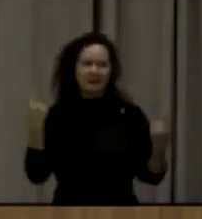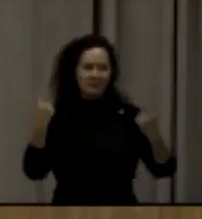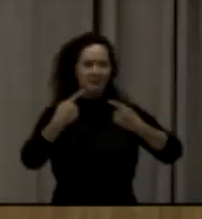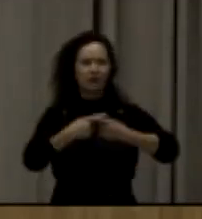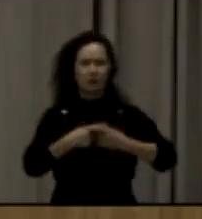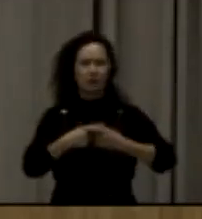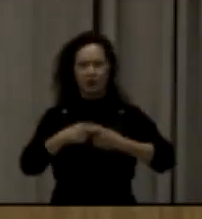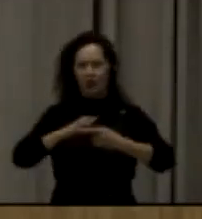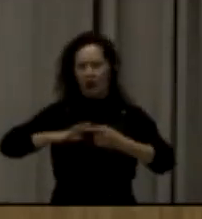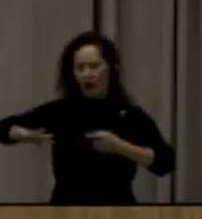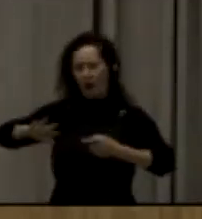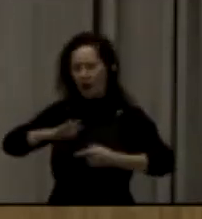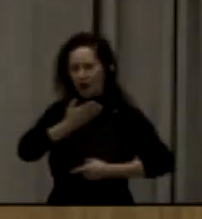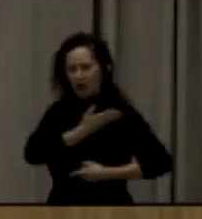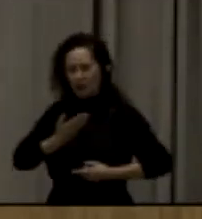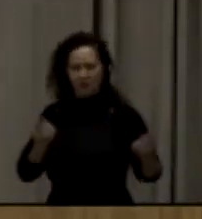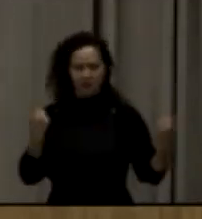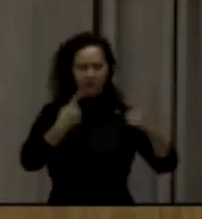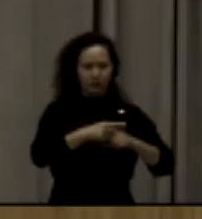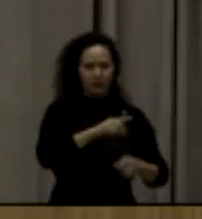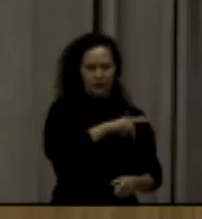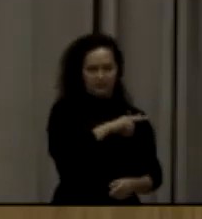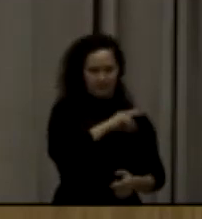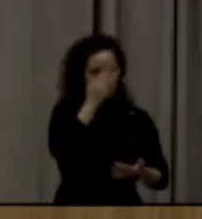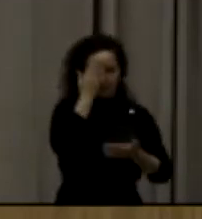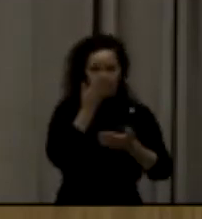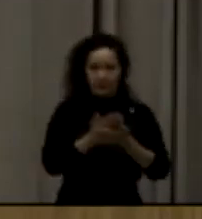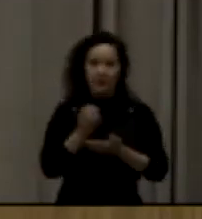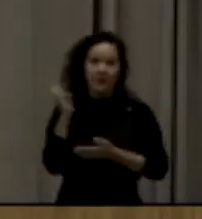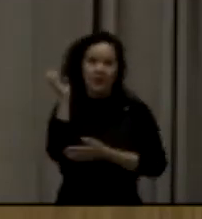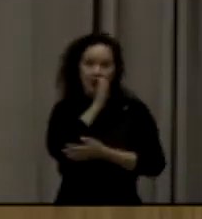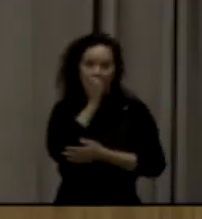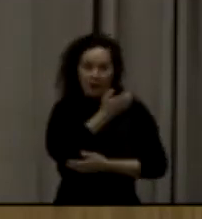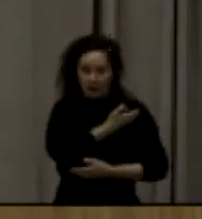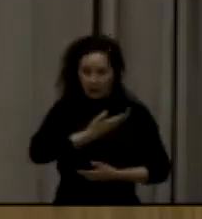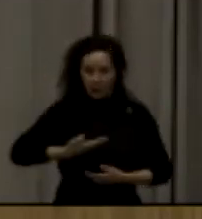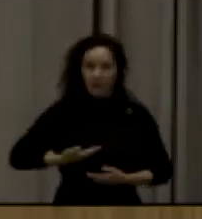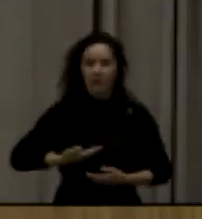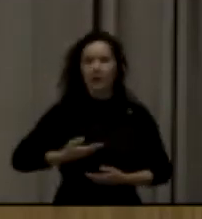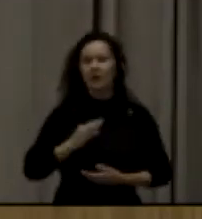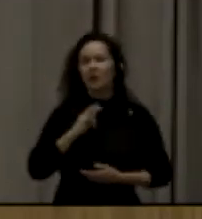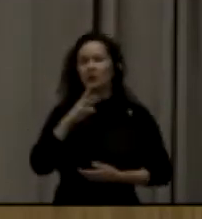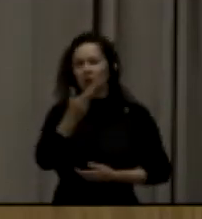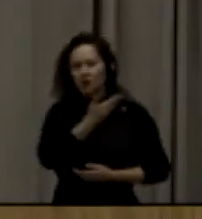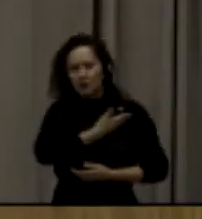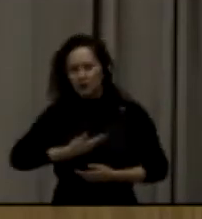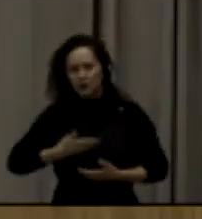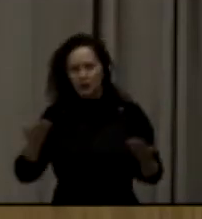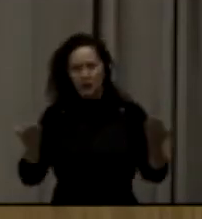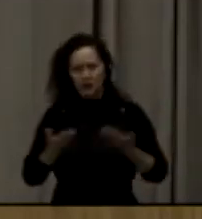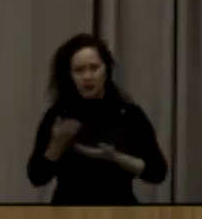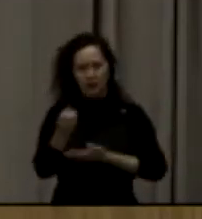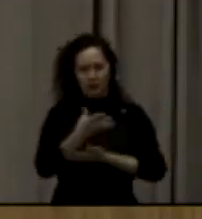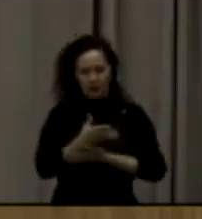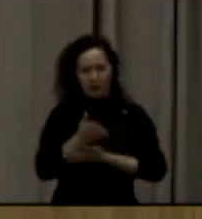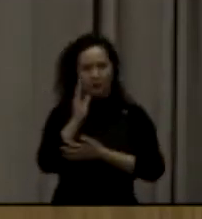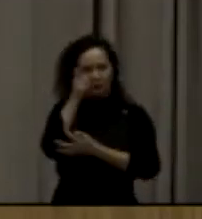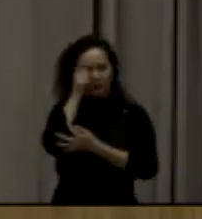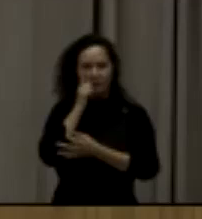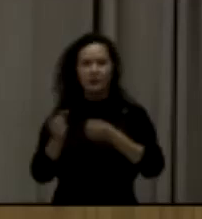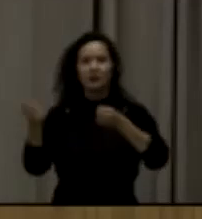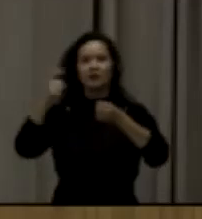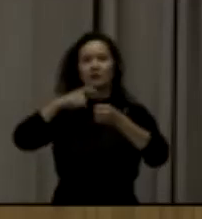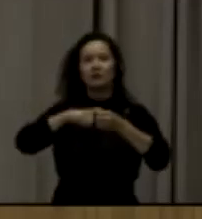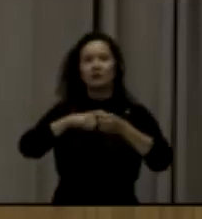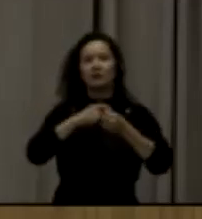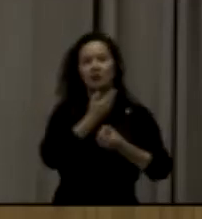disputa entre o setor público e o privado. Eu acredito que a emergência do governo, dos governos atuais, já para poder recuperar